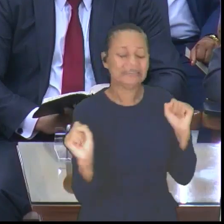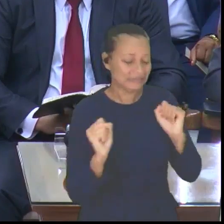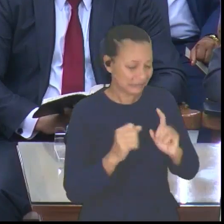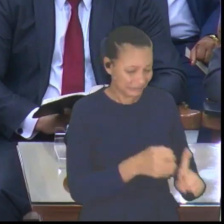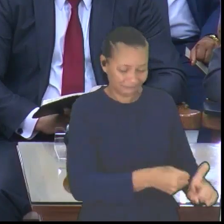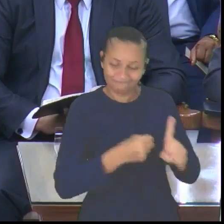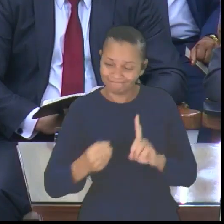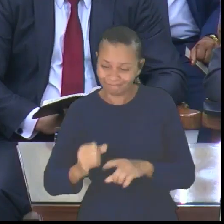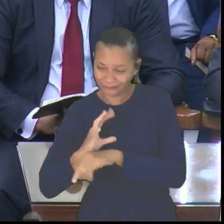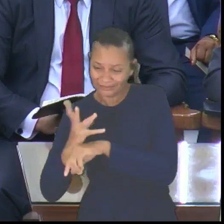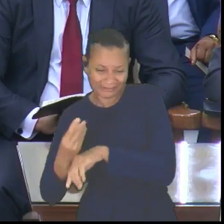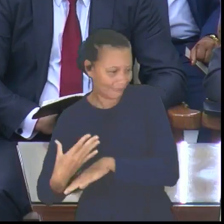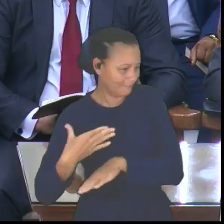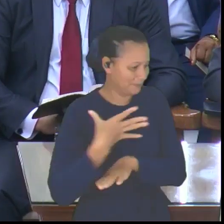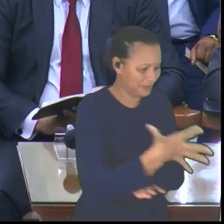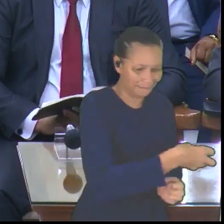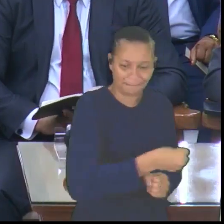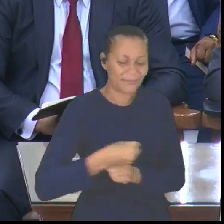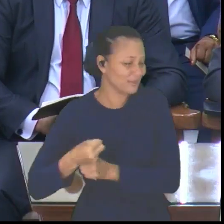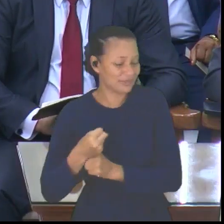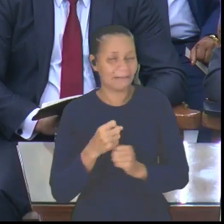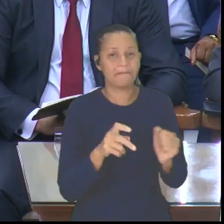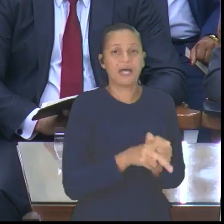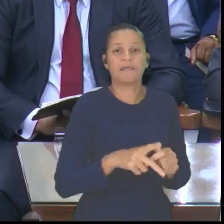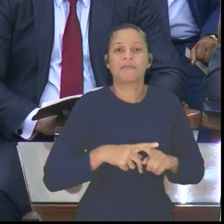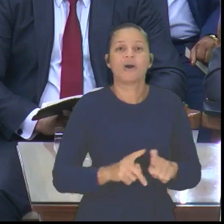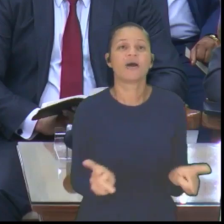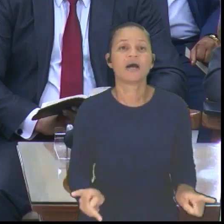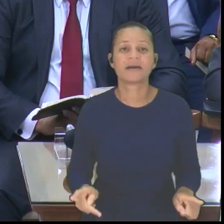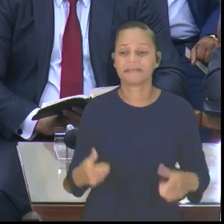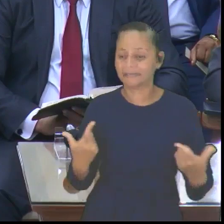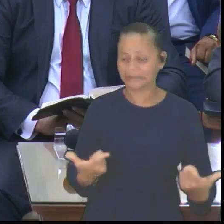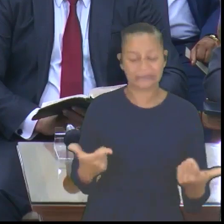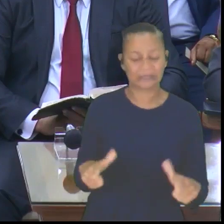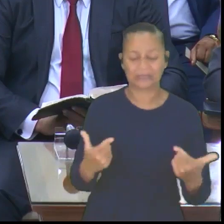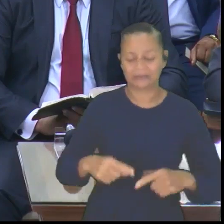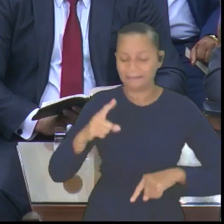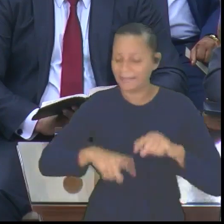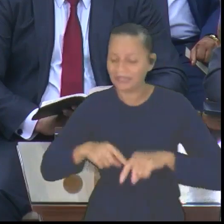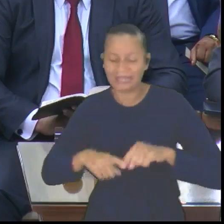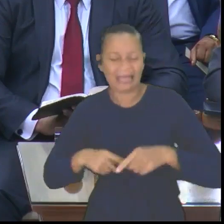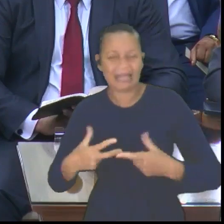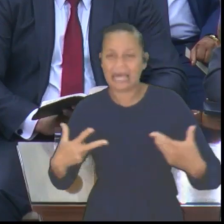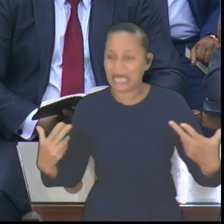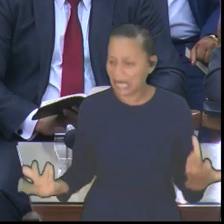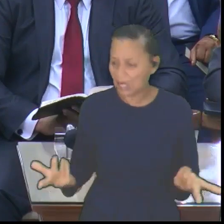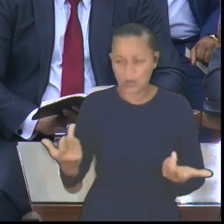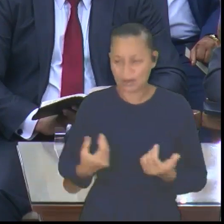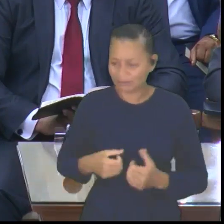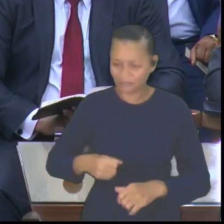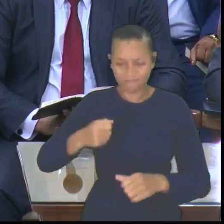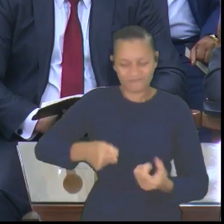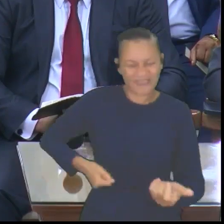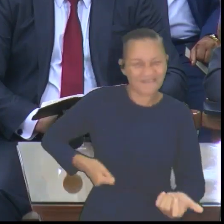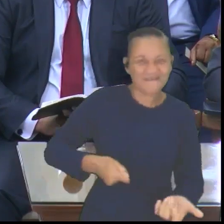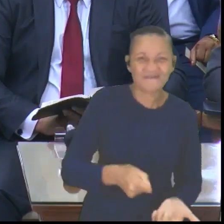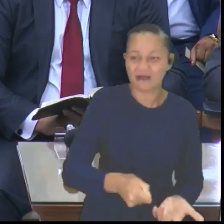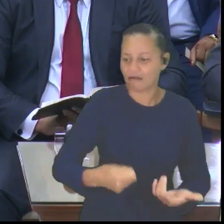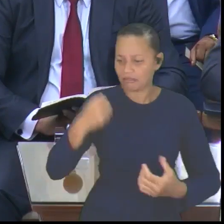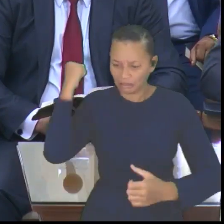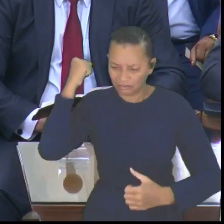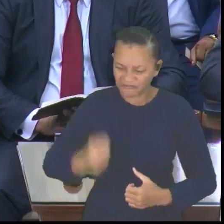entrar na prisão para o arrastá-lo dali, mas a igreja não tinha armas, a igreja não tinha influência política, a igreja não tinha